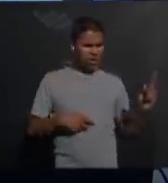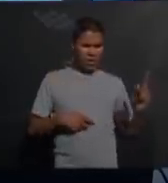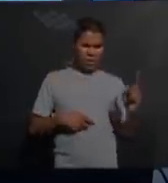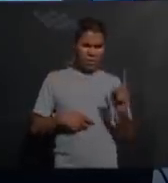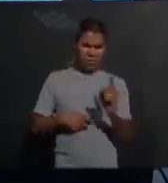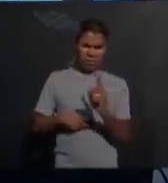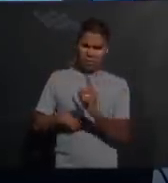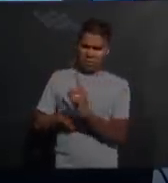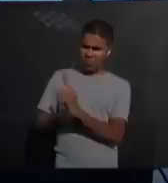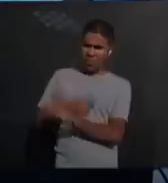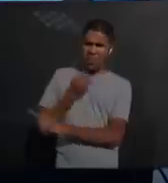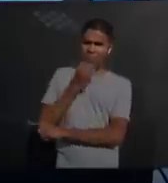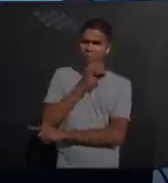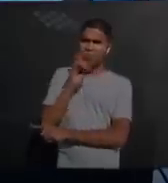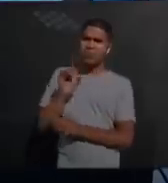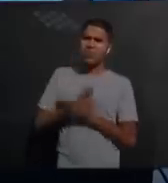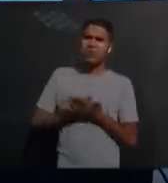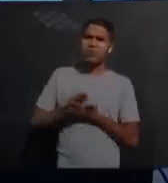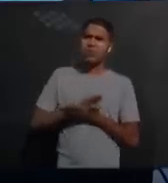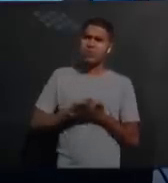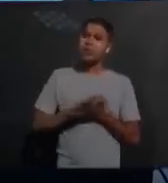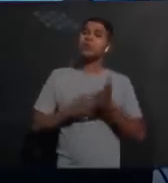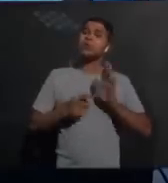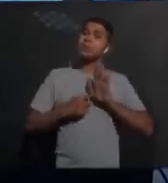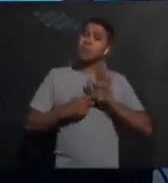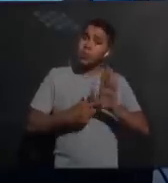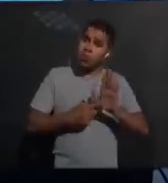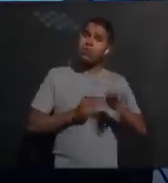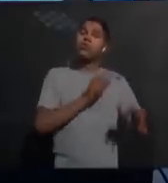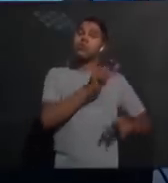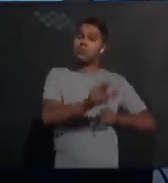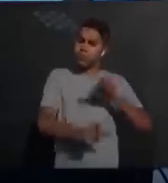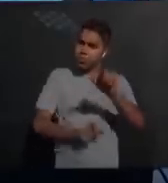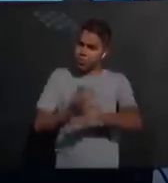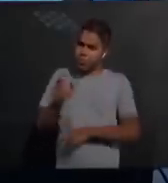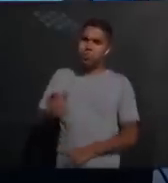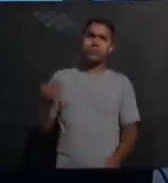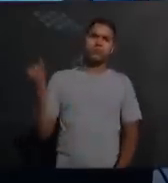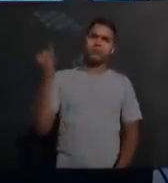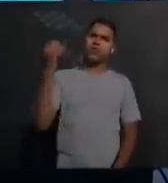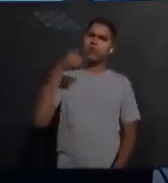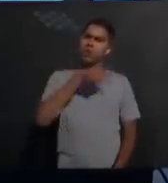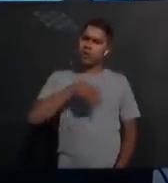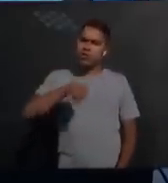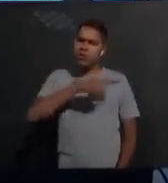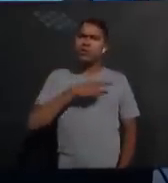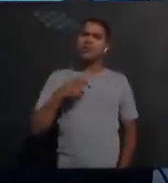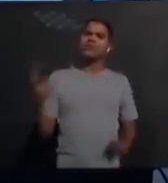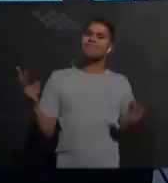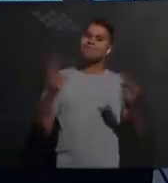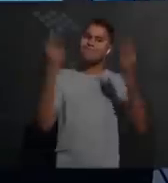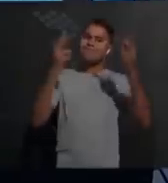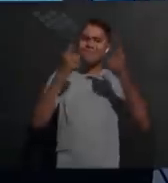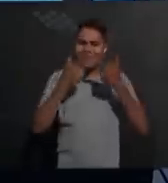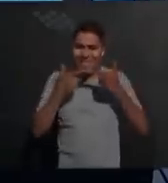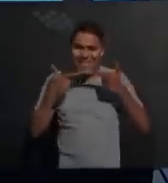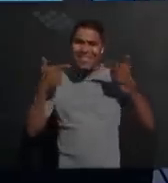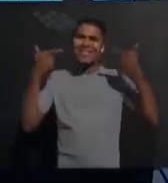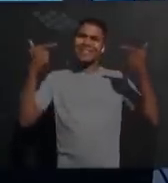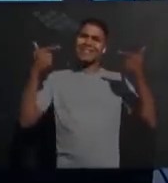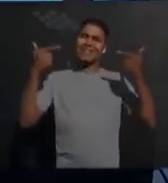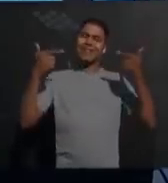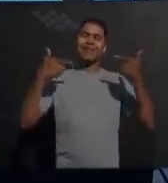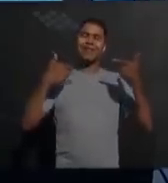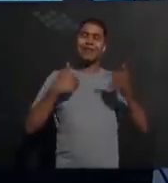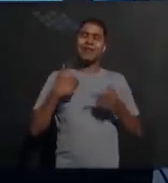valor então nós precisamos mostrar que as pessoas são importantes elas têm valor gente tem que ter um sorriso pra elas